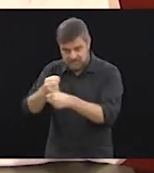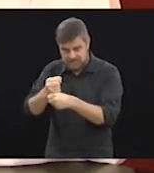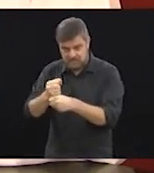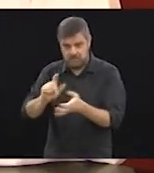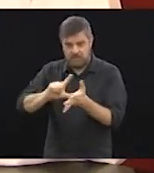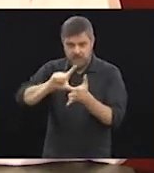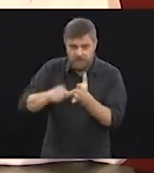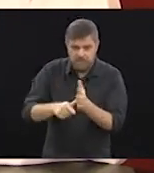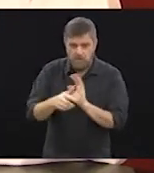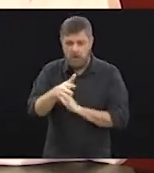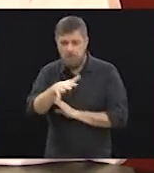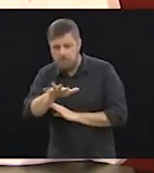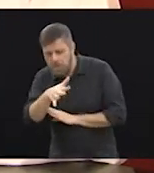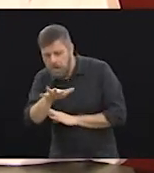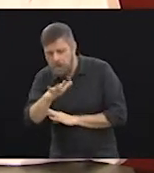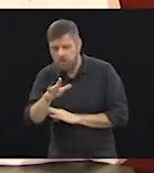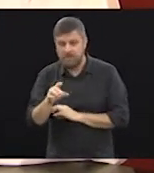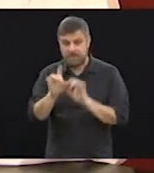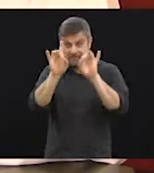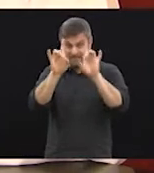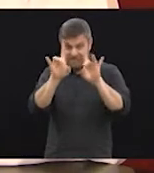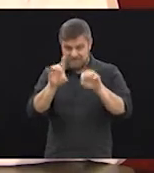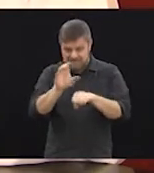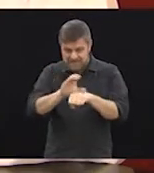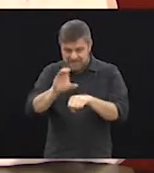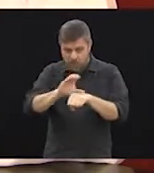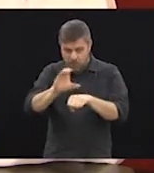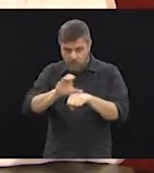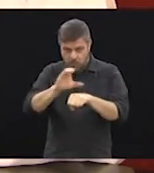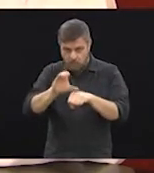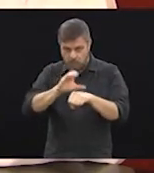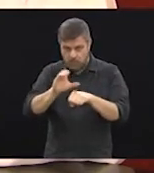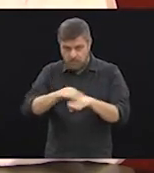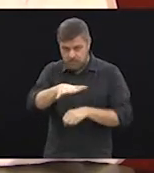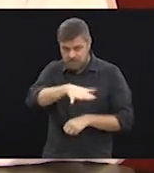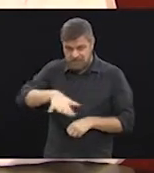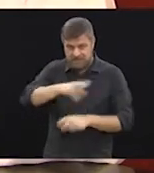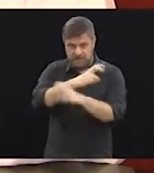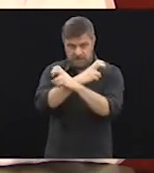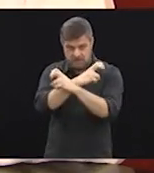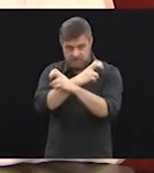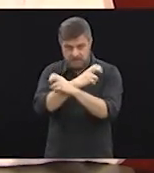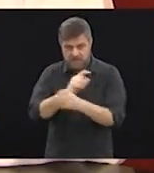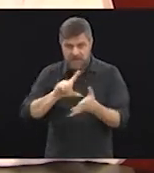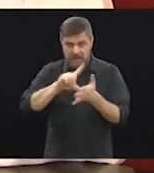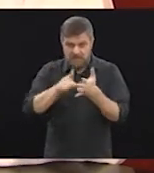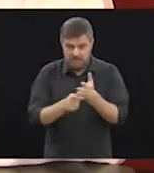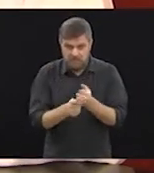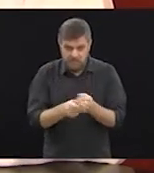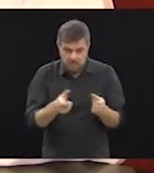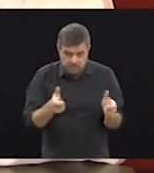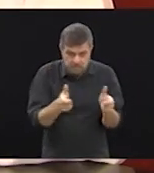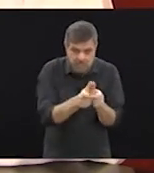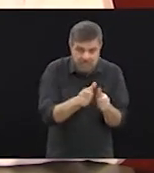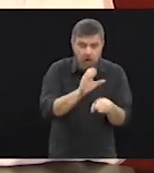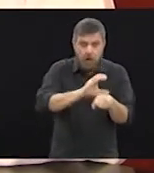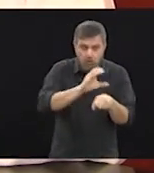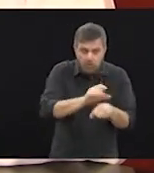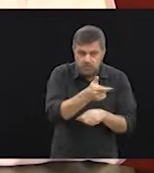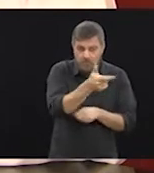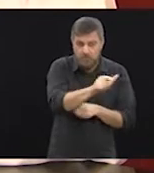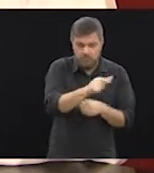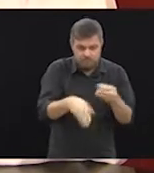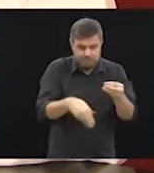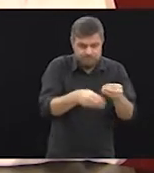anos, e depois ele faz a especialização na ortopedia e uma subespecialidade,